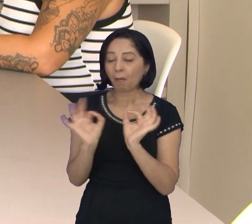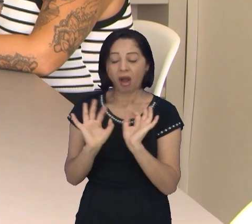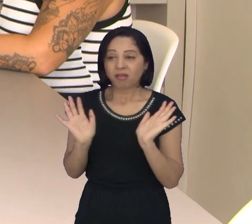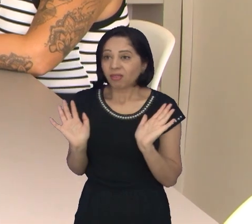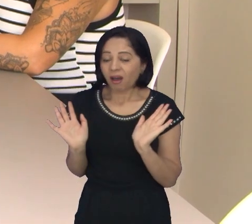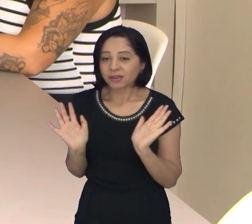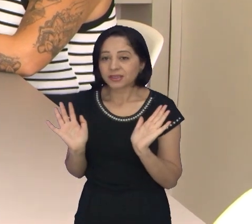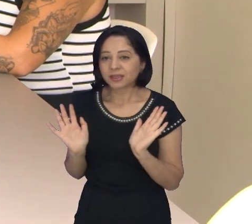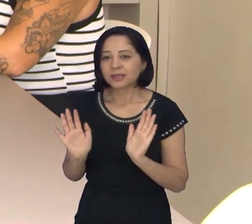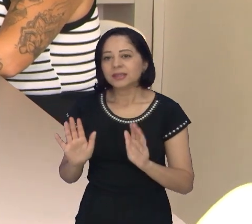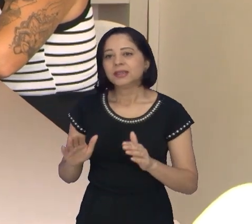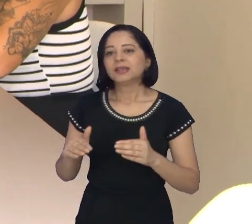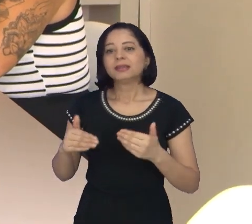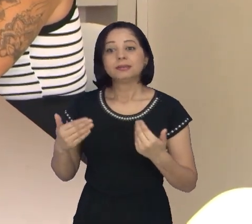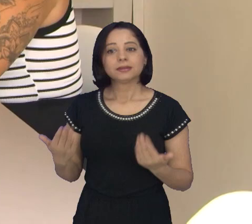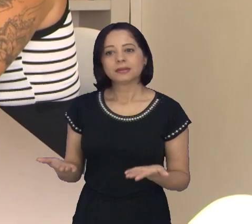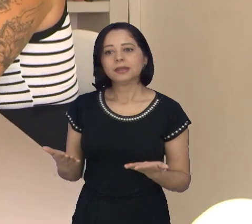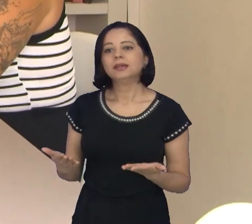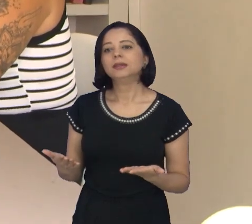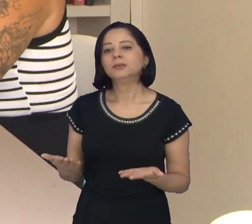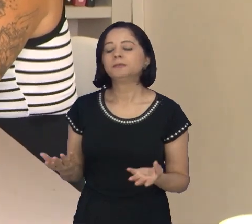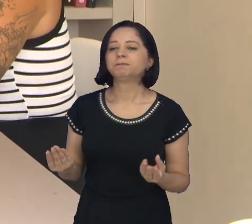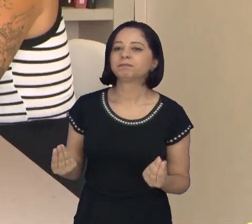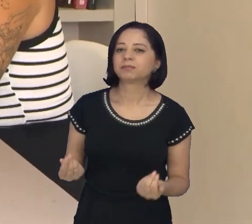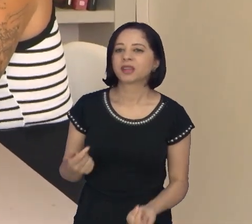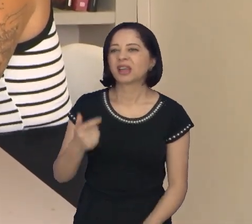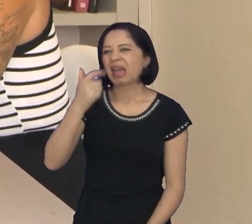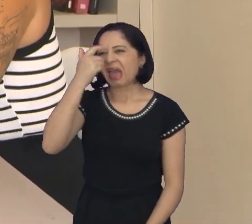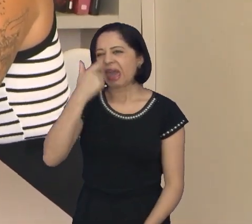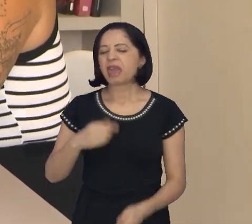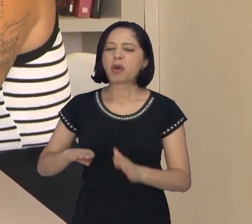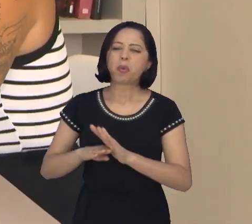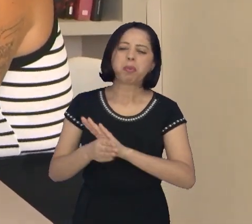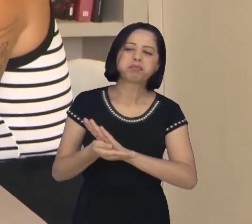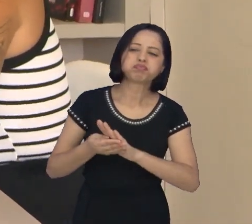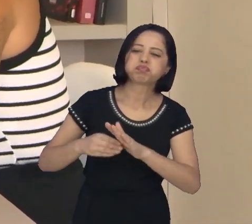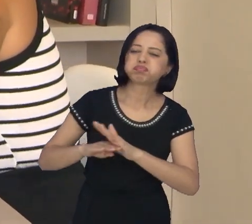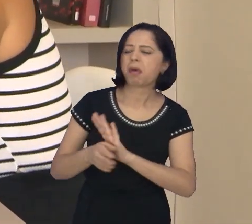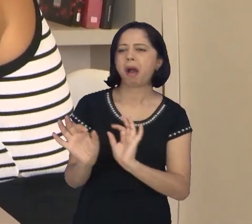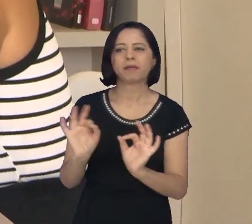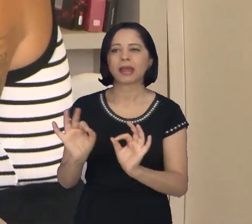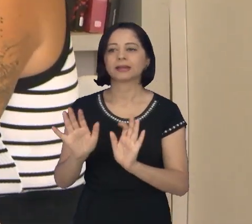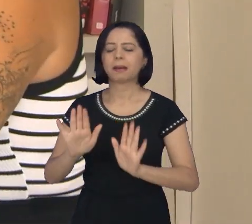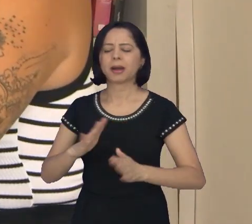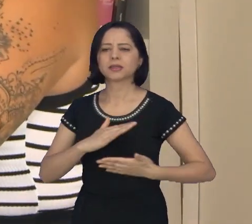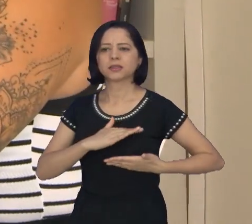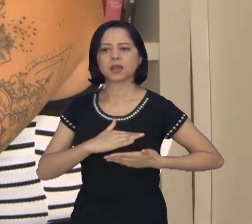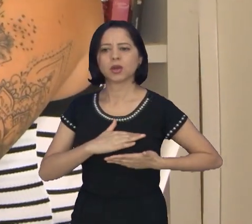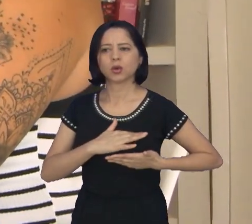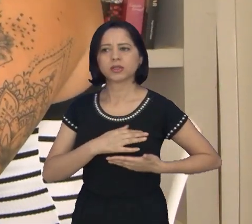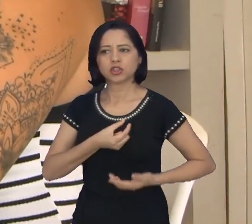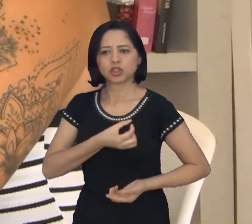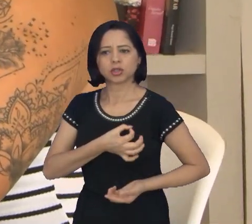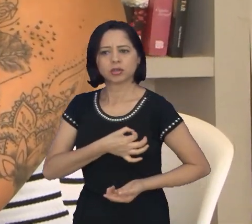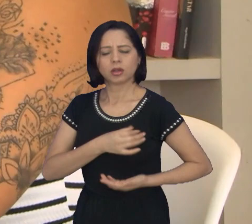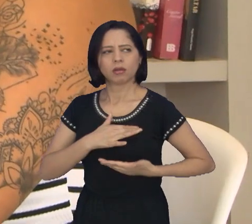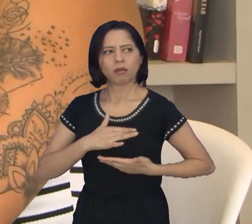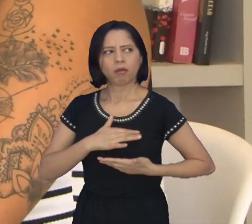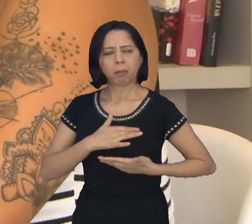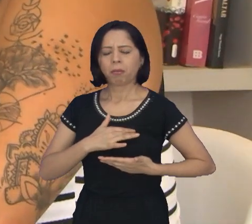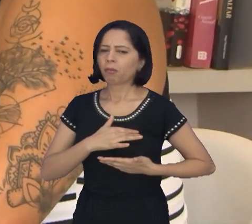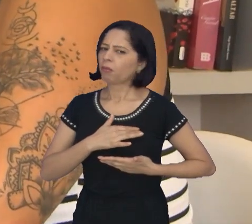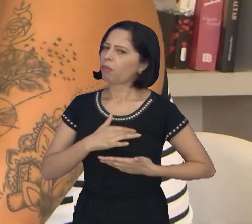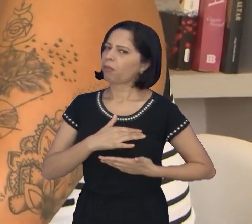E aí não foi algo que me incomodava, mas eu senti um carocinho, falei, nossa, preciso ir no